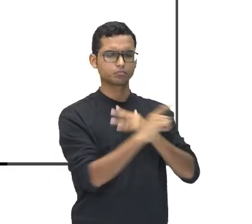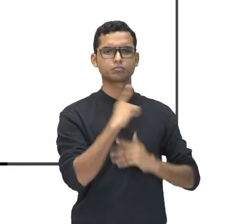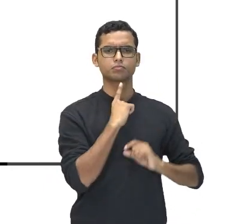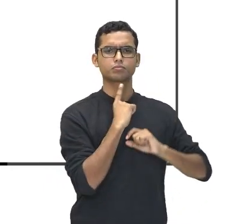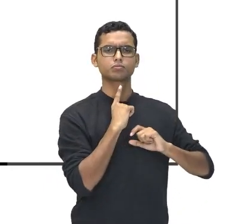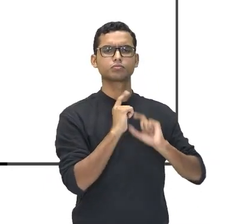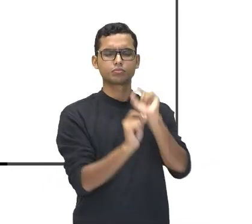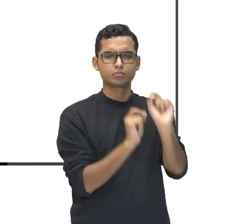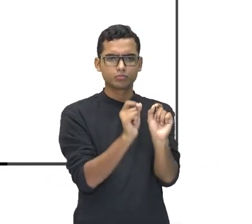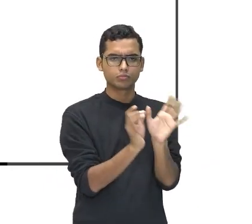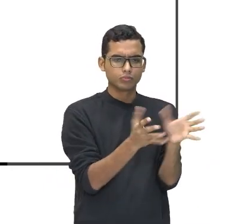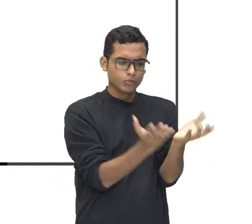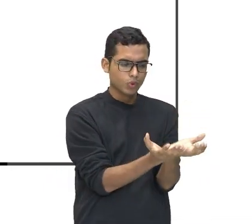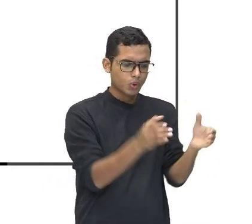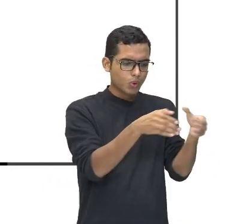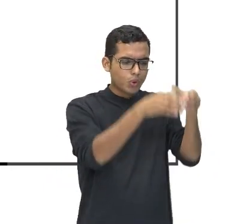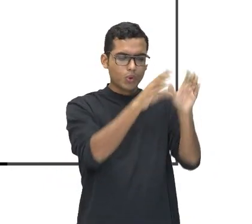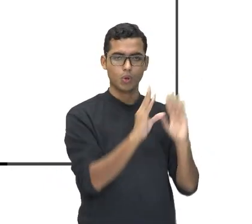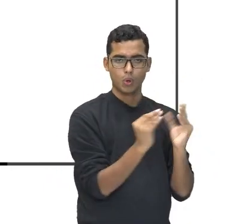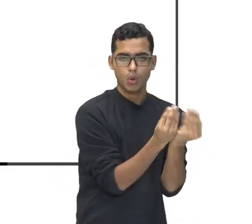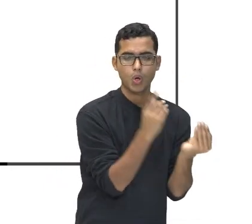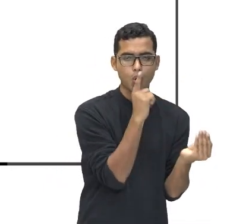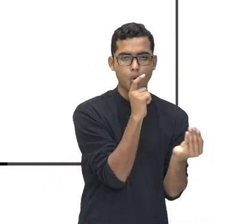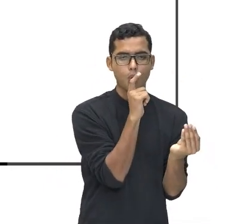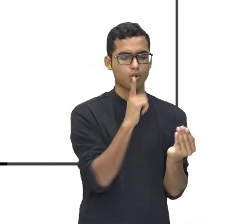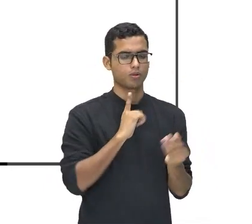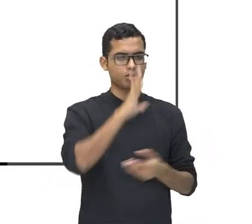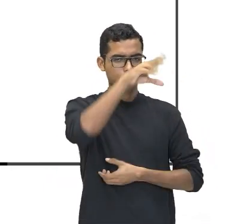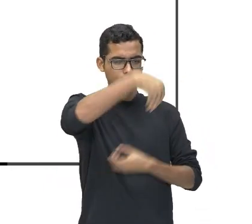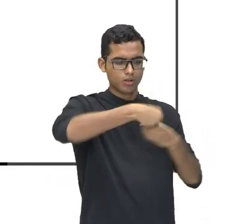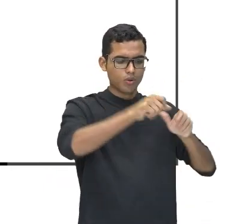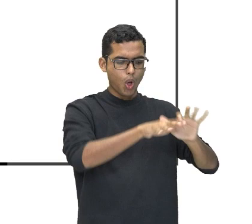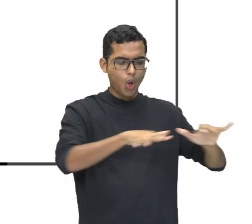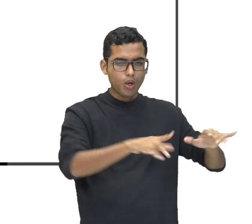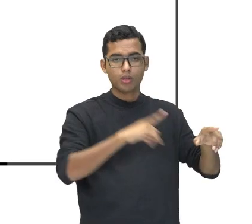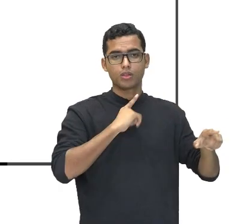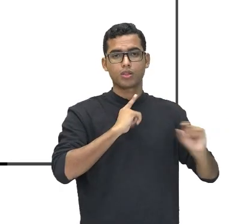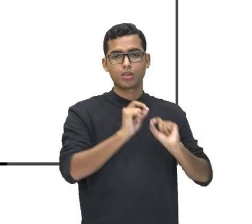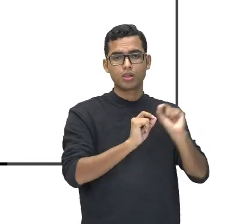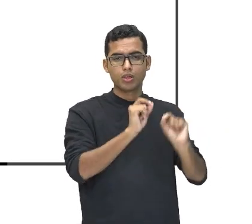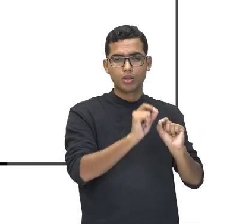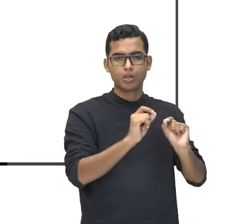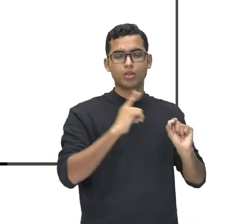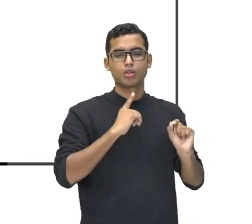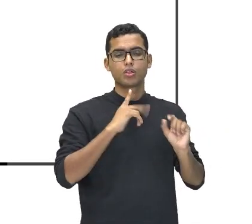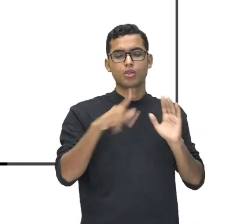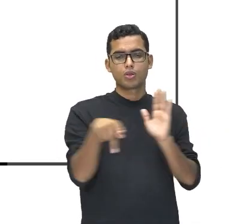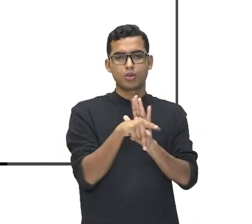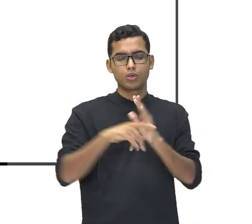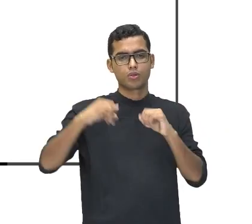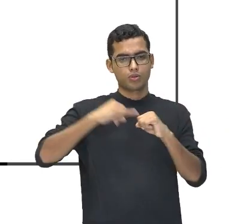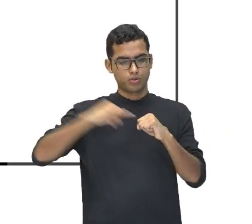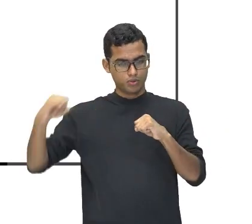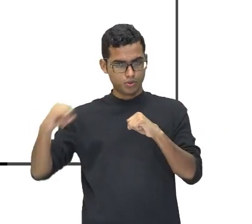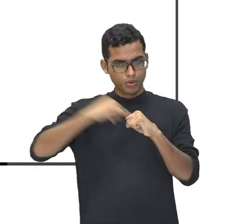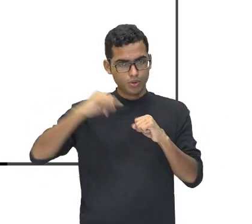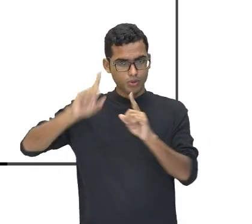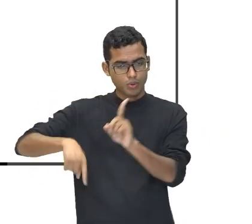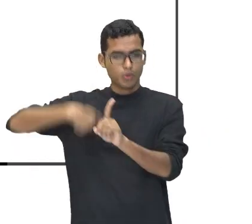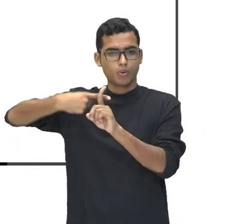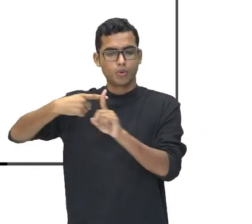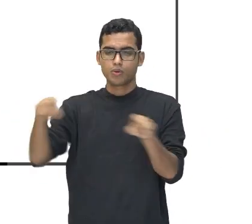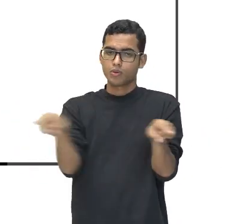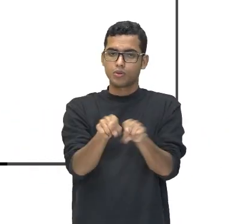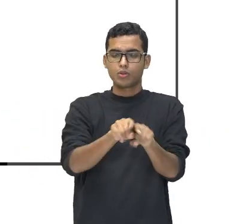solução aquosa se ionizam, produzindo como íon positivo apenas o